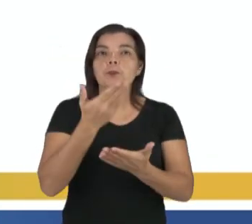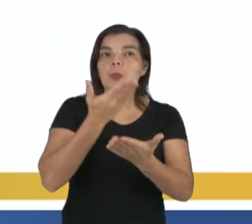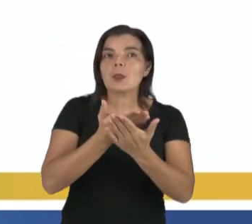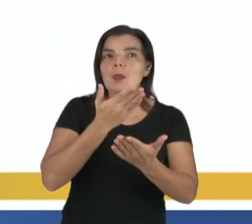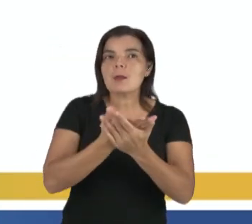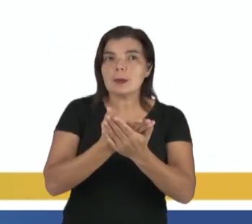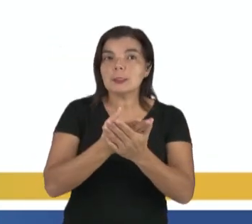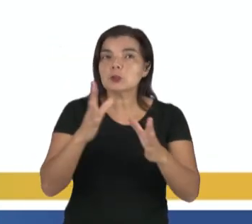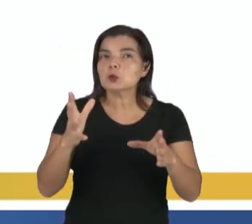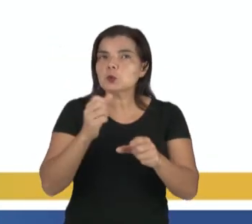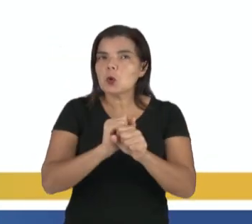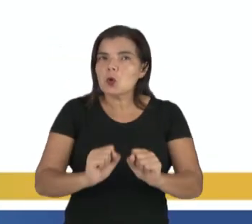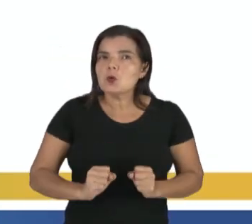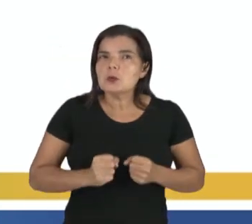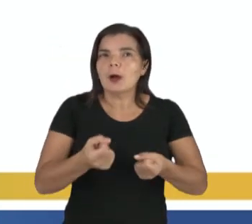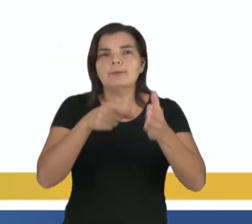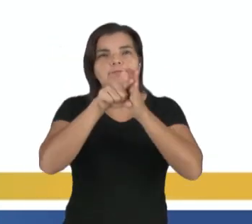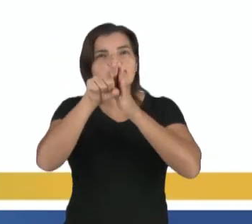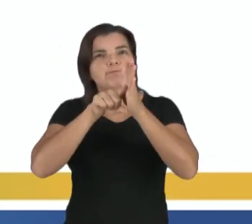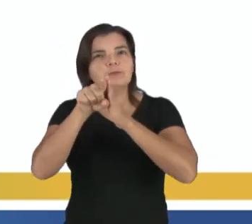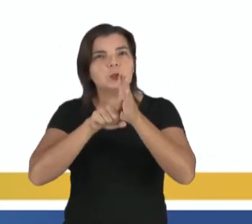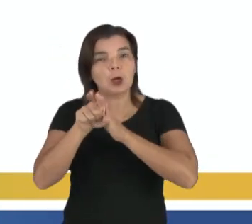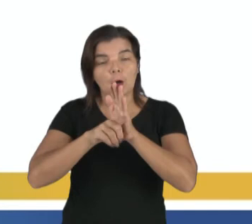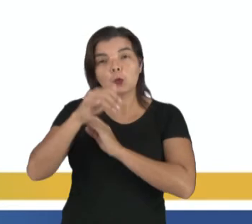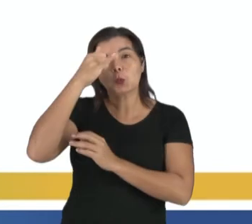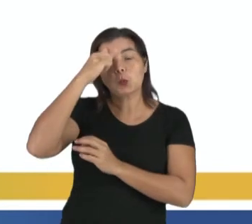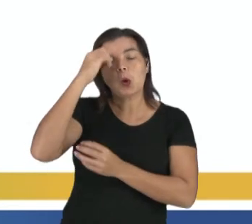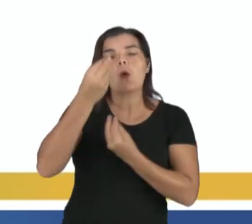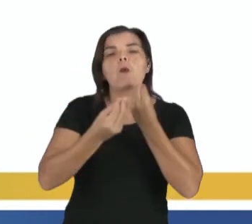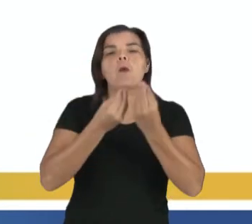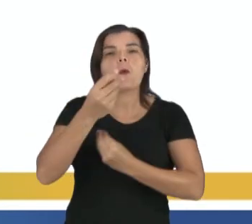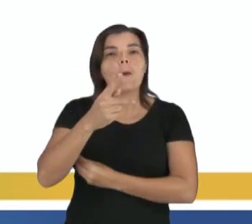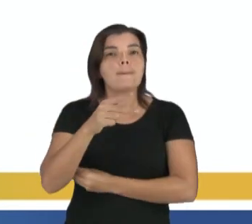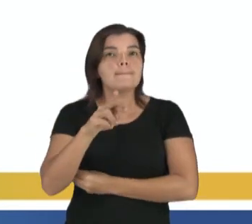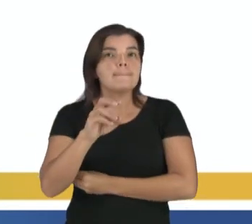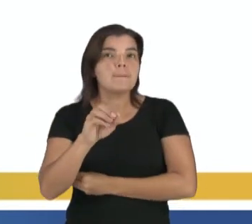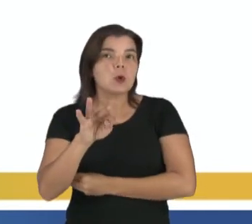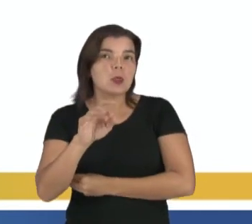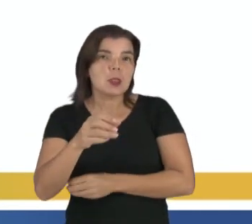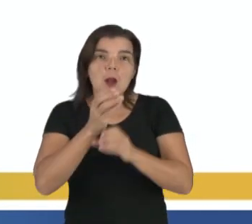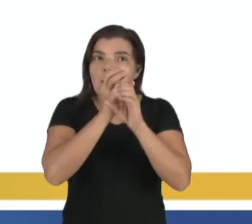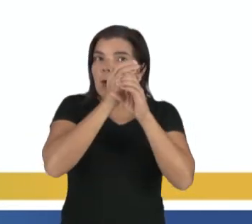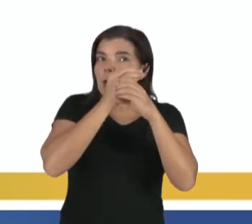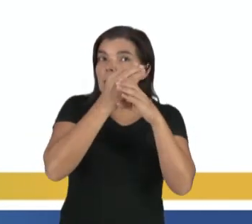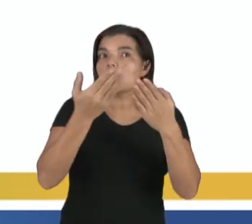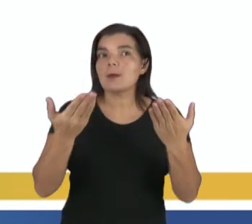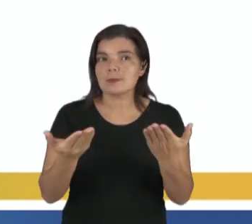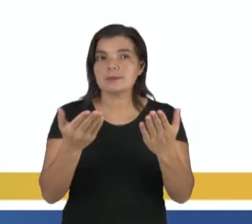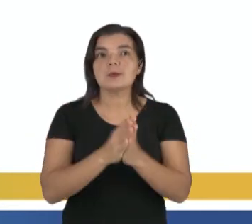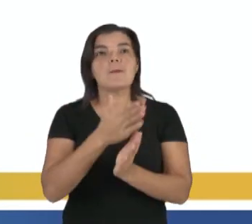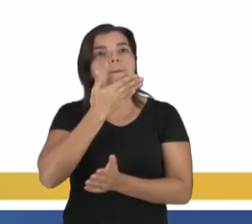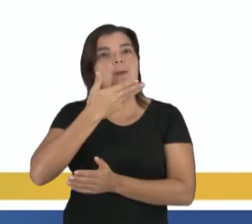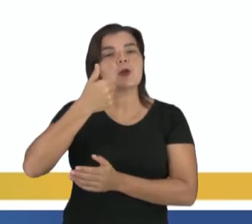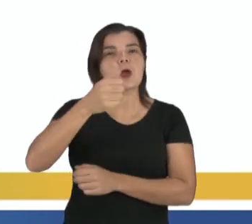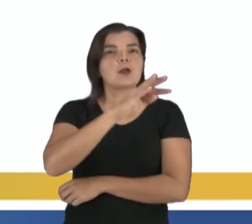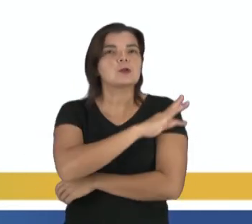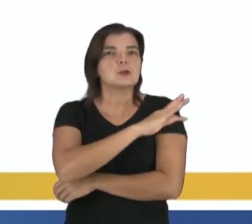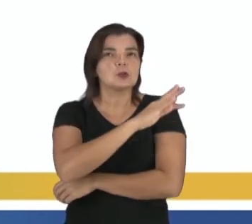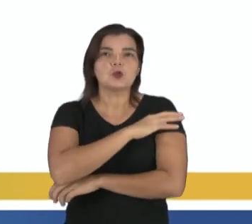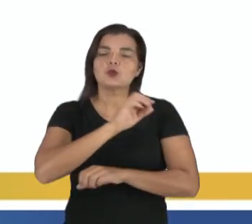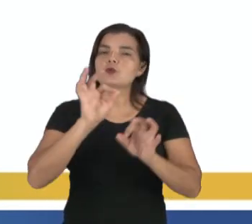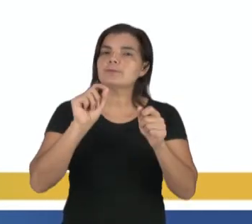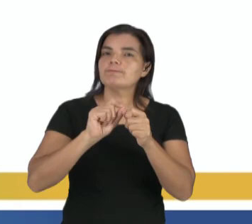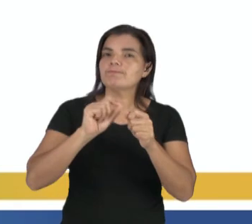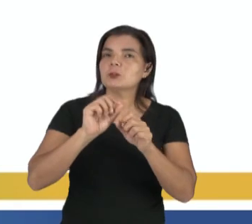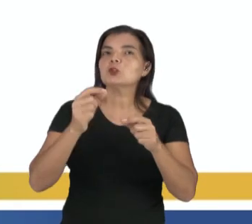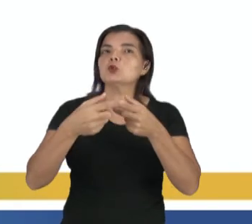deve se somar aos esforços para investigar como criar proteínas em laboratório e, assim, aprimorar as técnicas